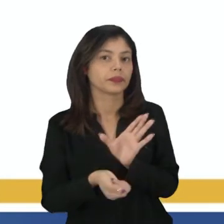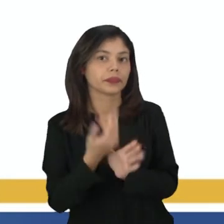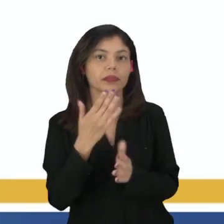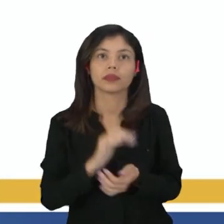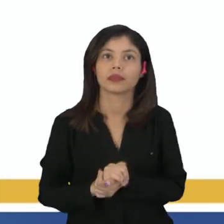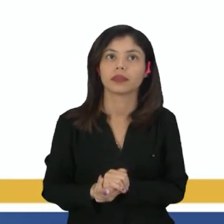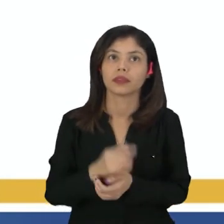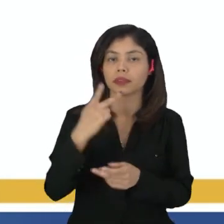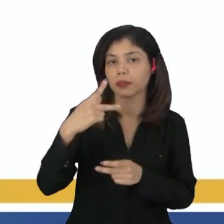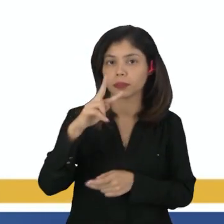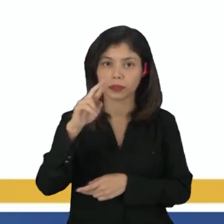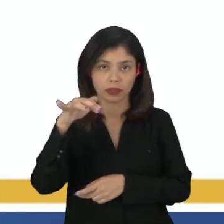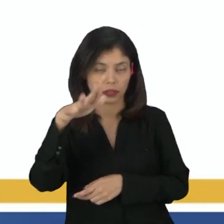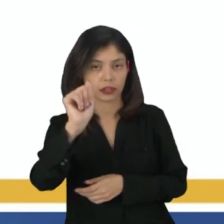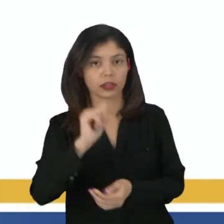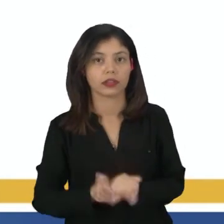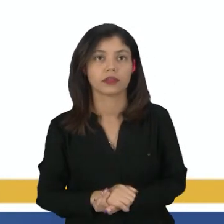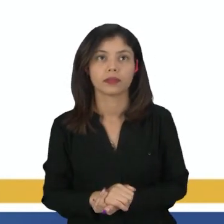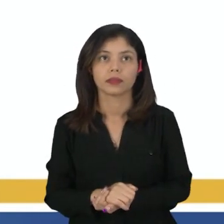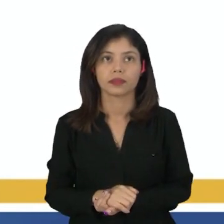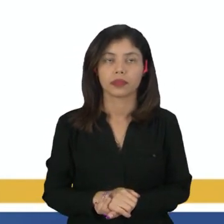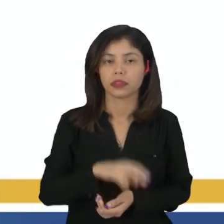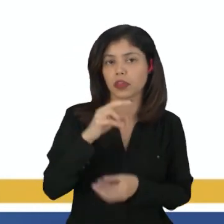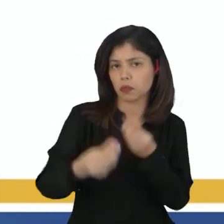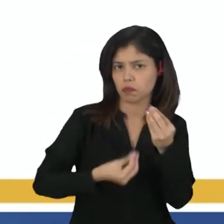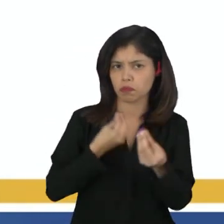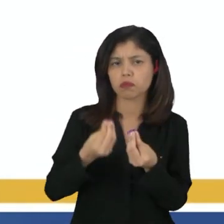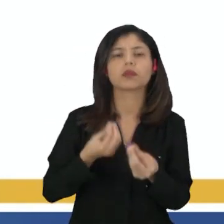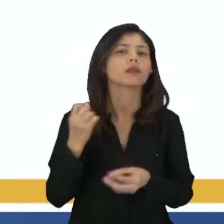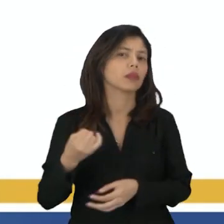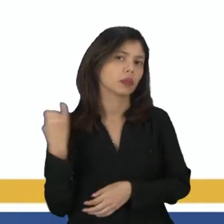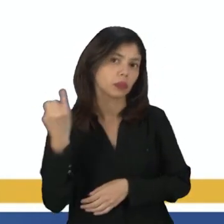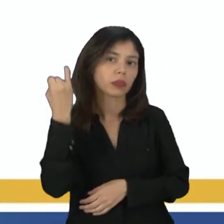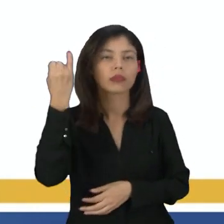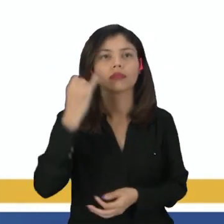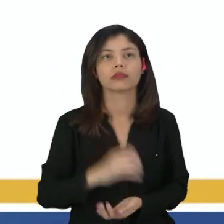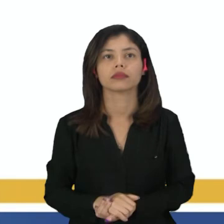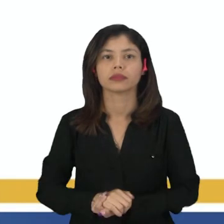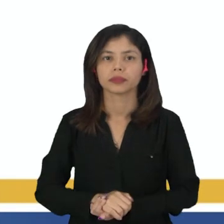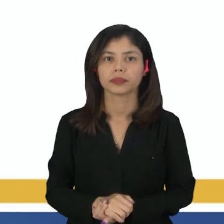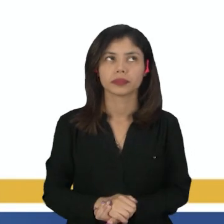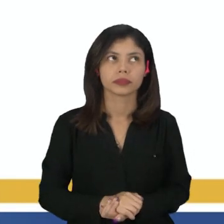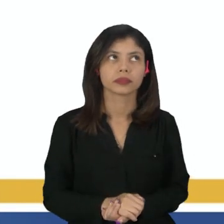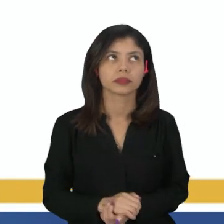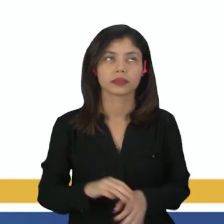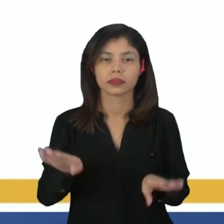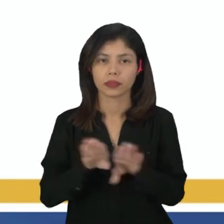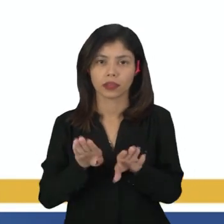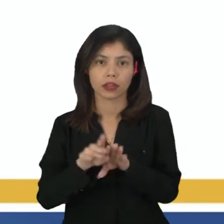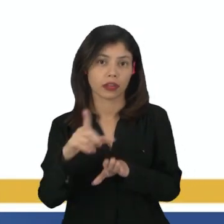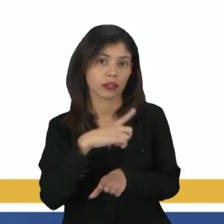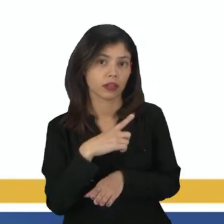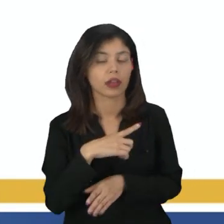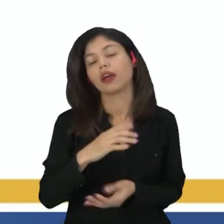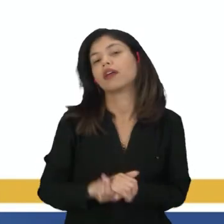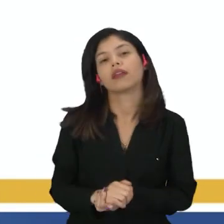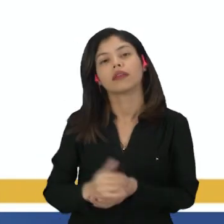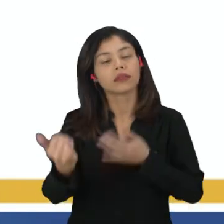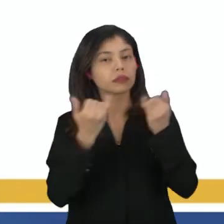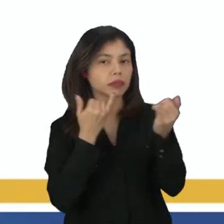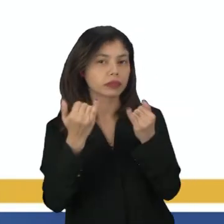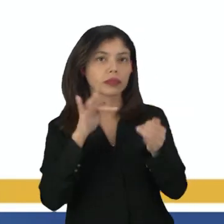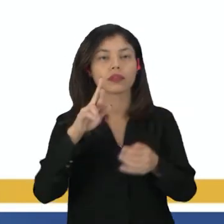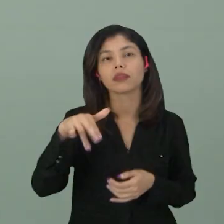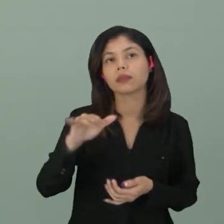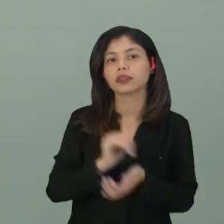de proteínas. E a produção de proteínas, ela é muito importante para que haja a formação até mesmo